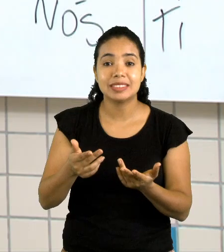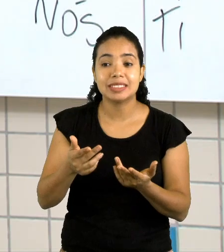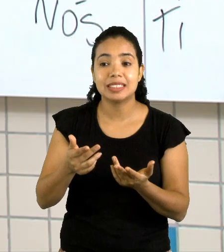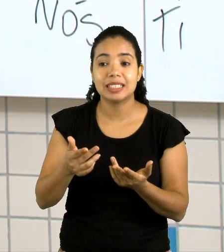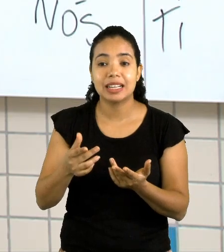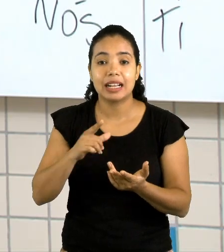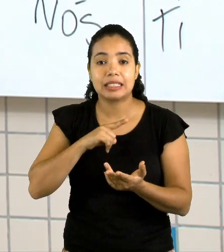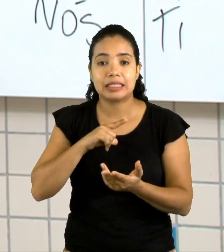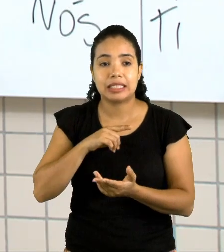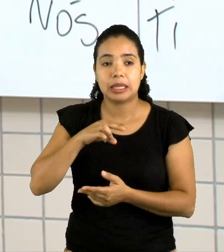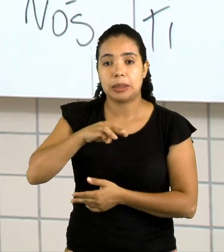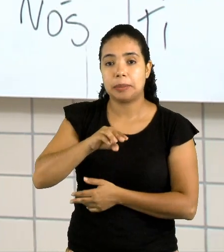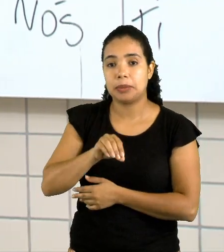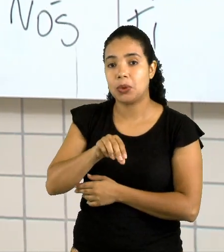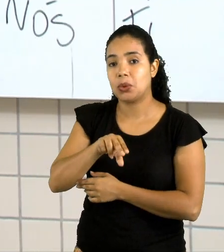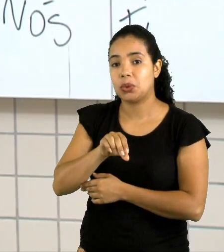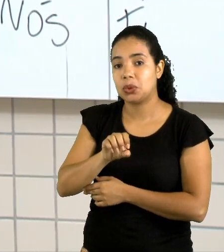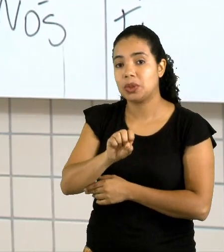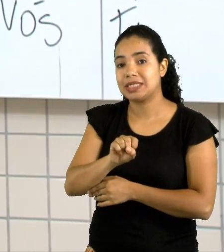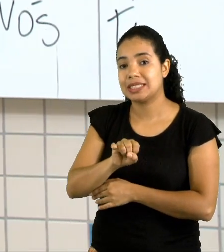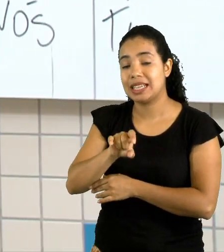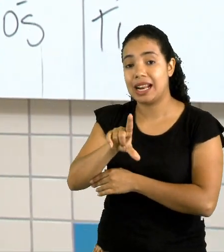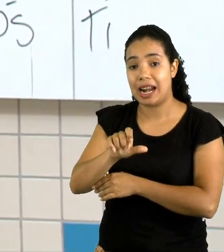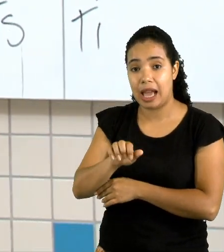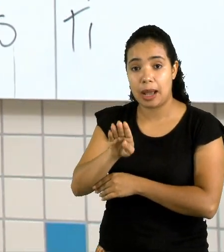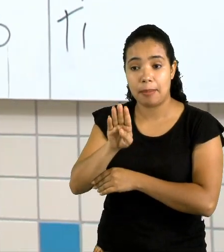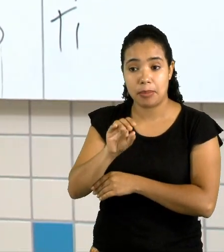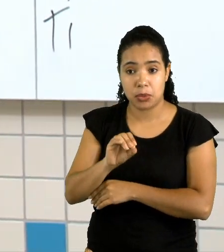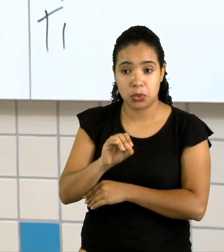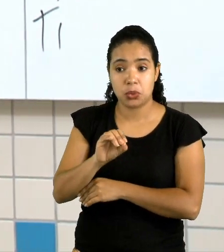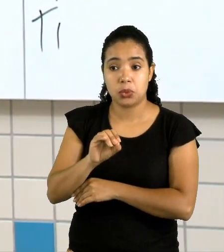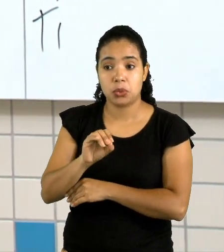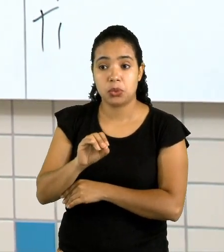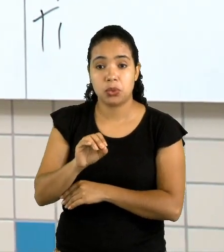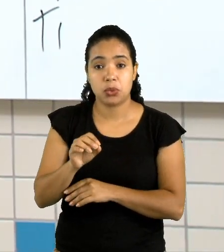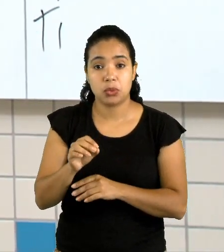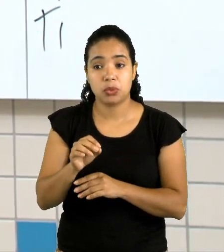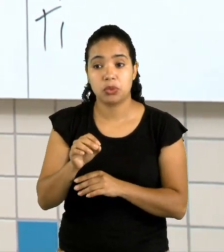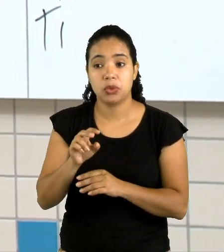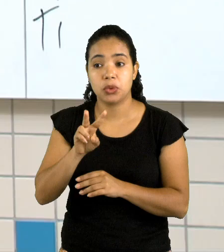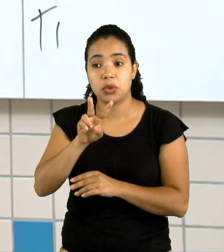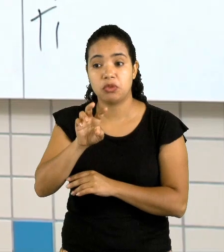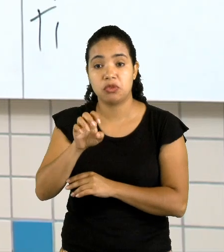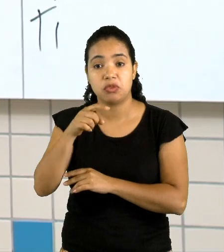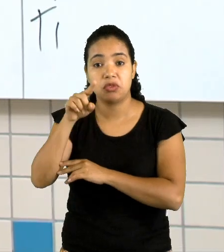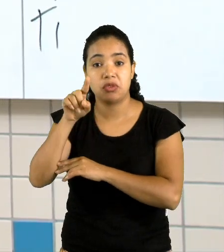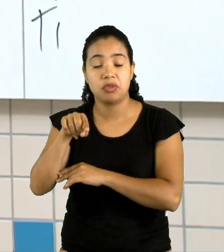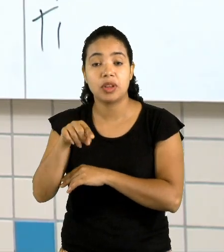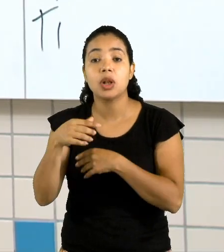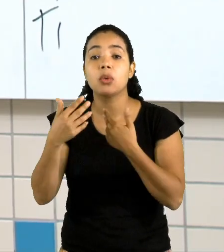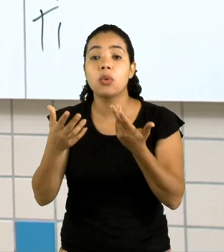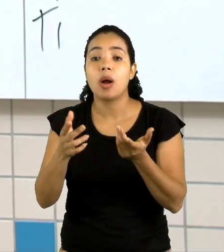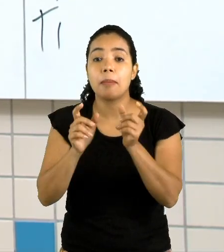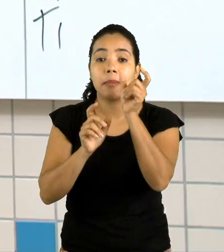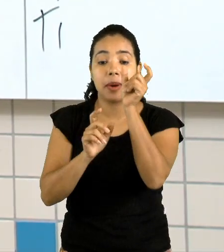os monossílabos tônicos terminados em... Que vogal que terminou aqui?